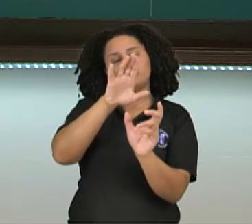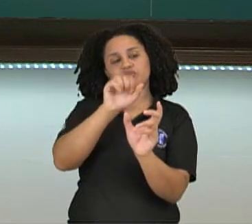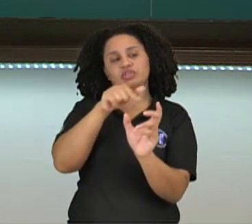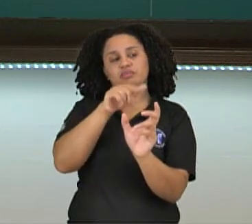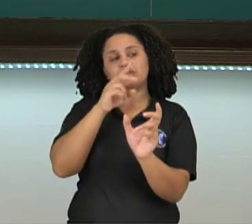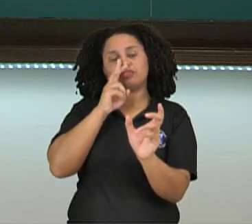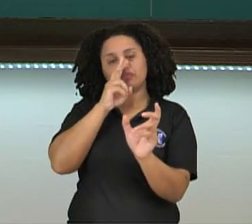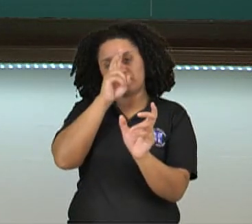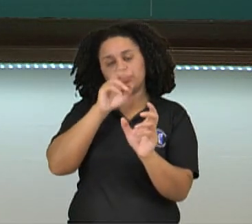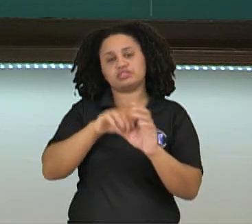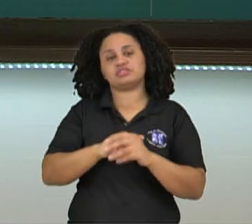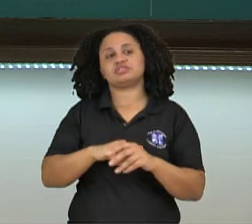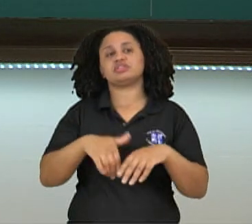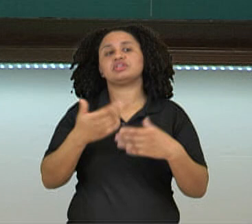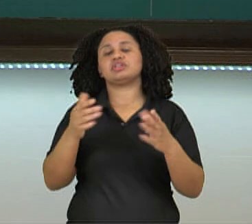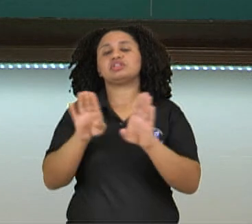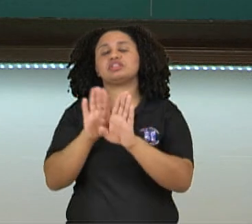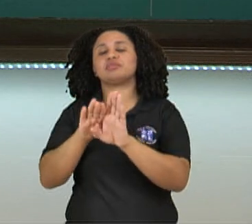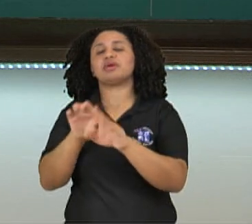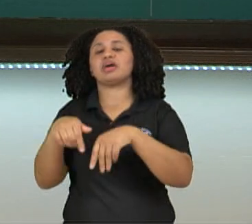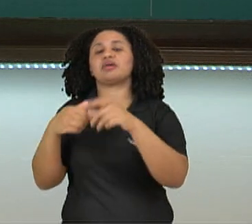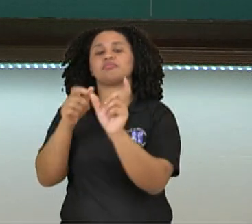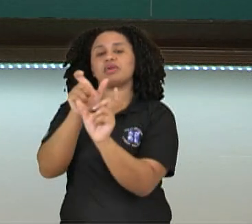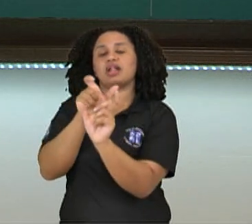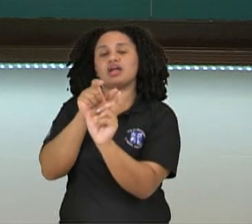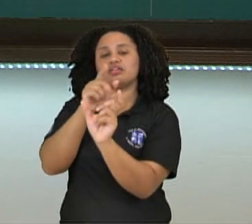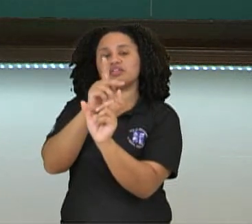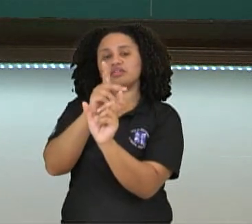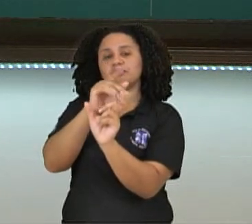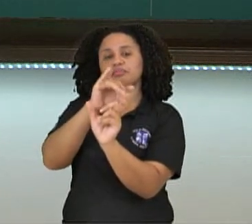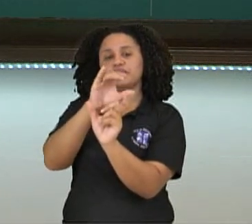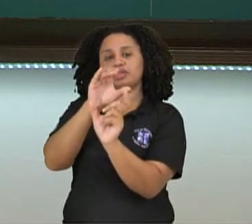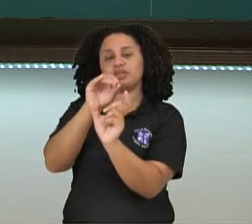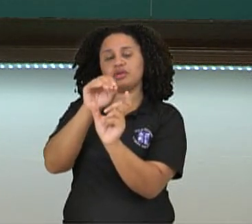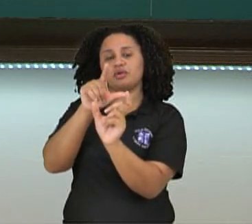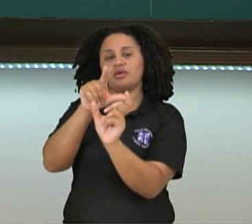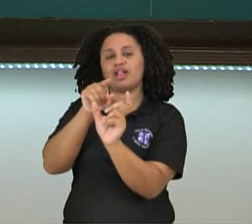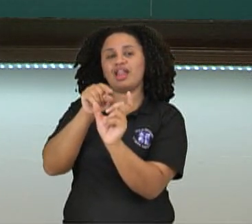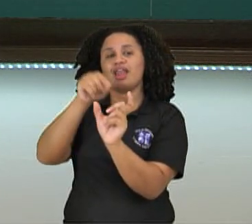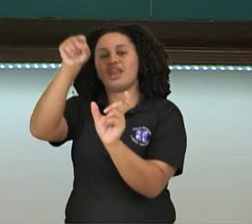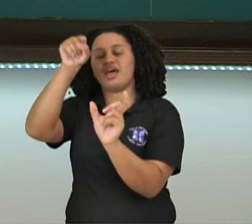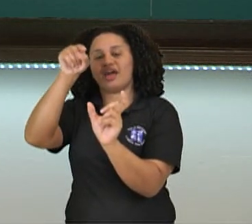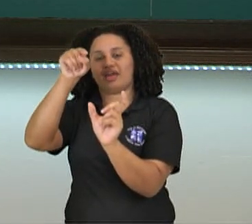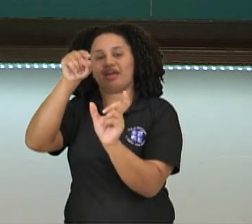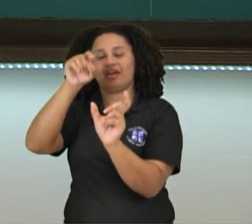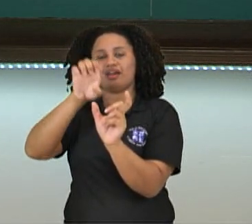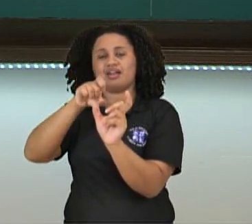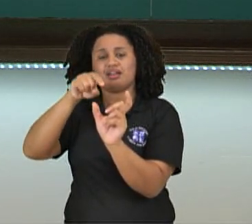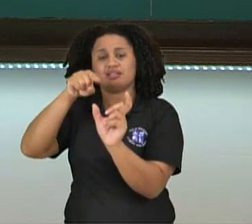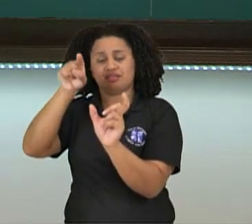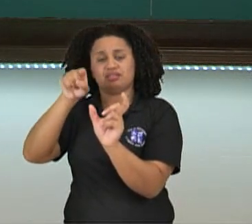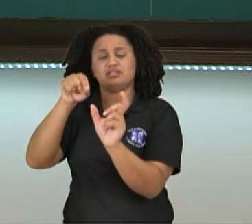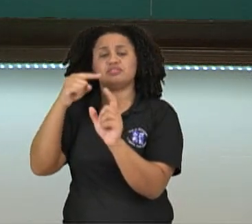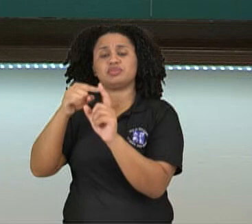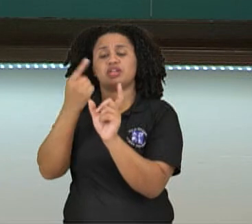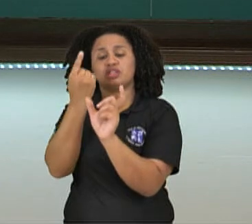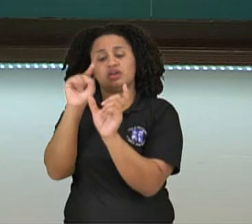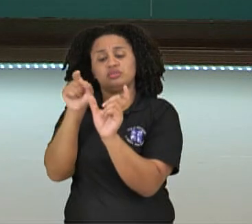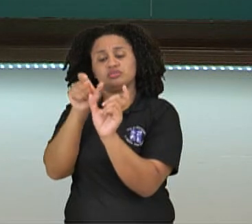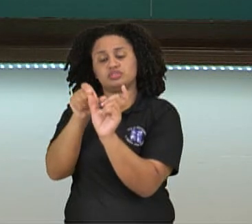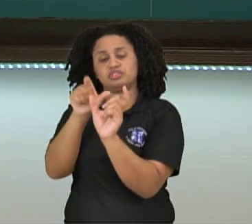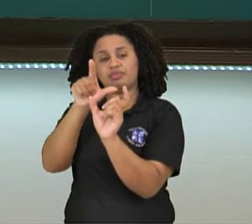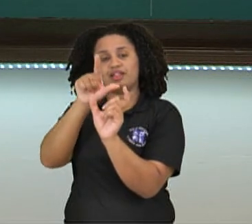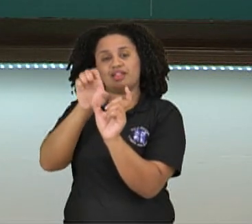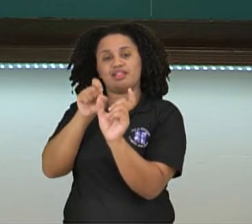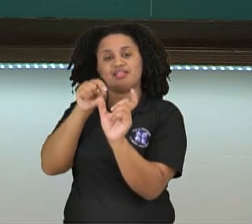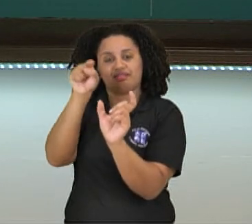né? E a palavra picolé recebe o acento na última sílaba. Por quê? Porque a sílaba lé